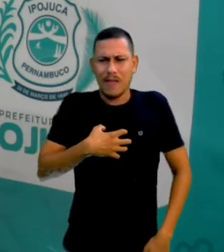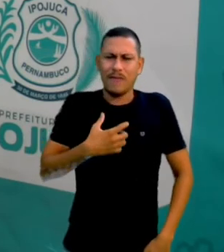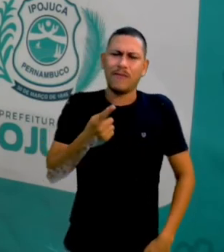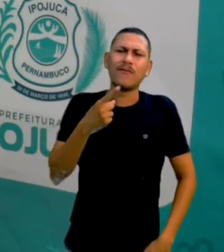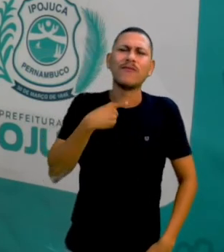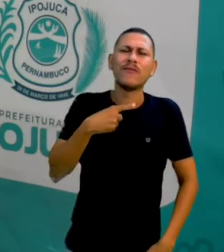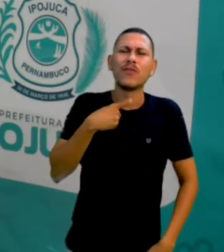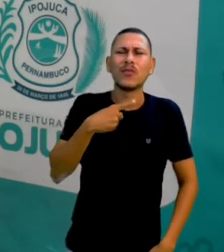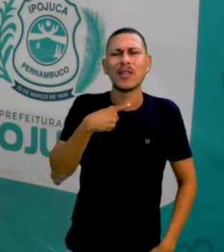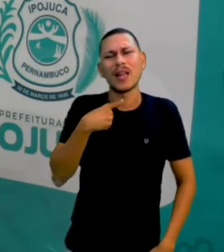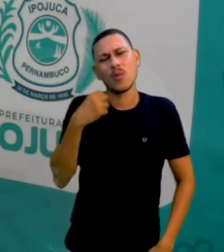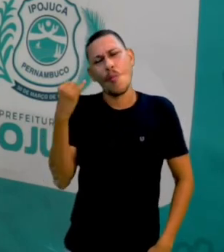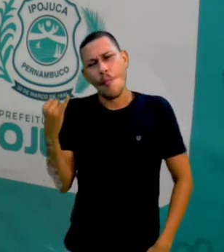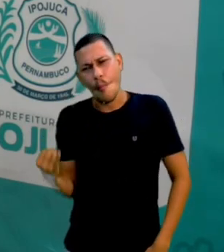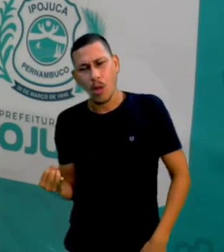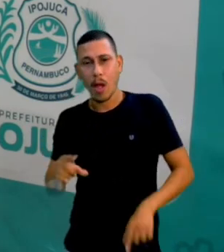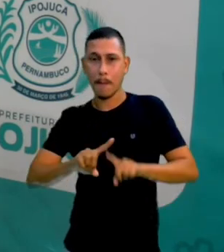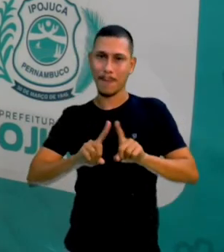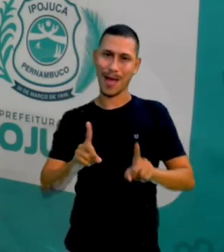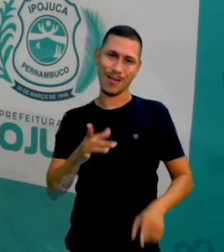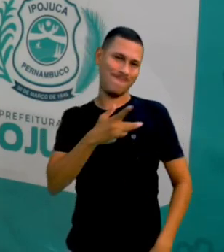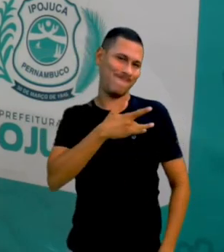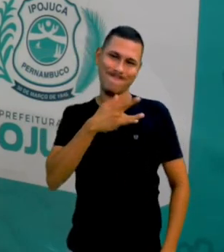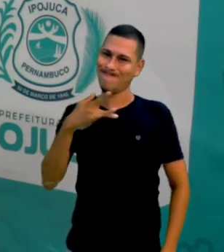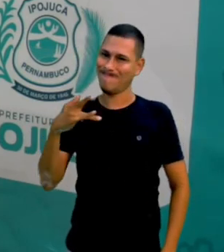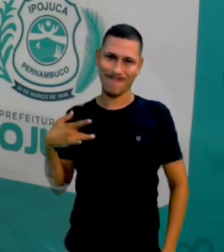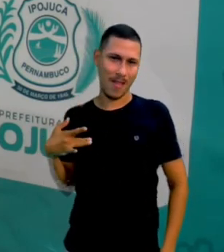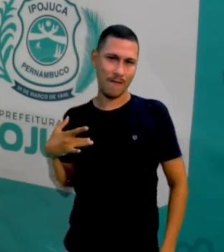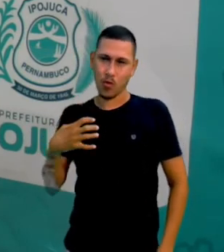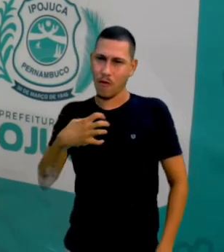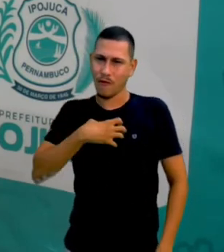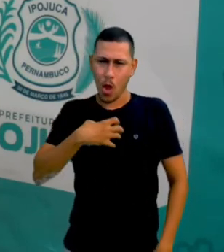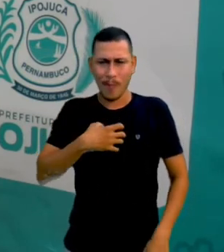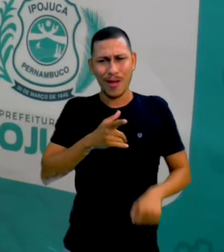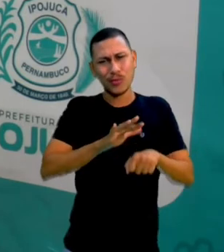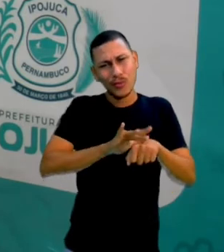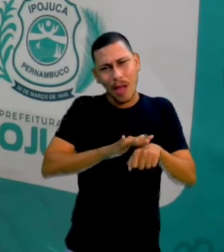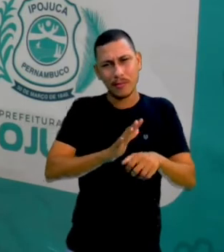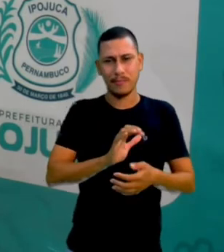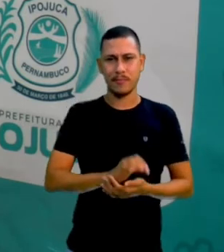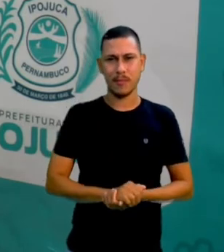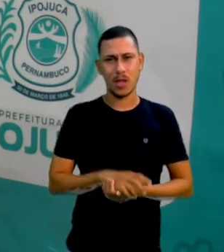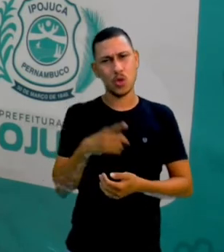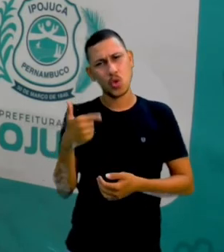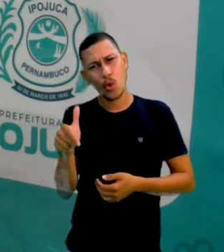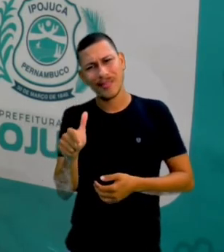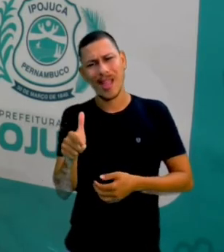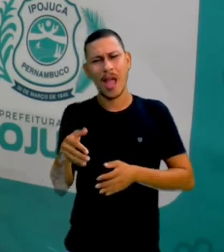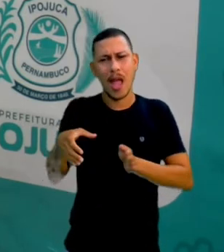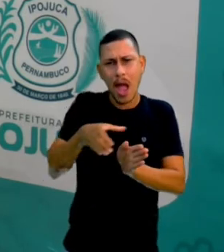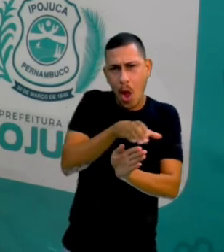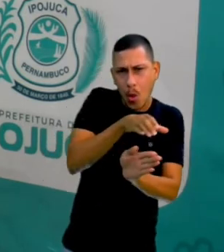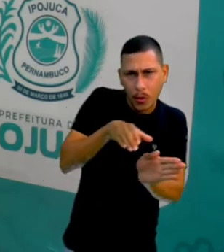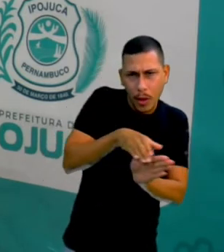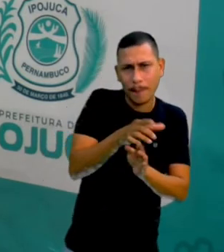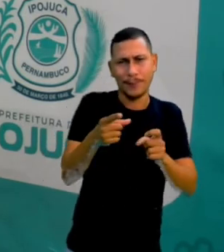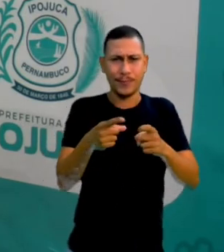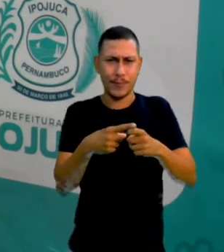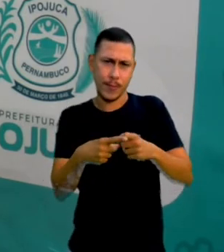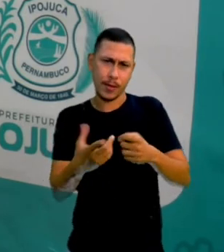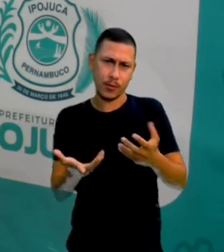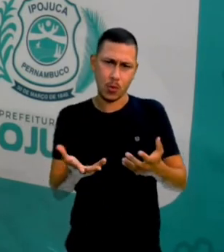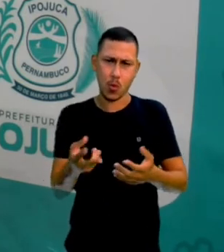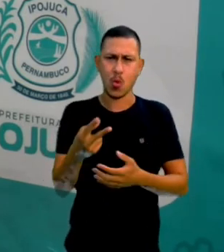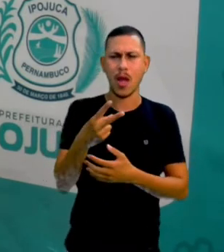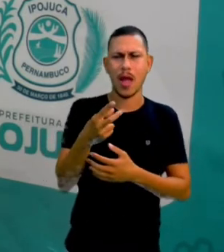e de emagrecer de forma compulsiva, de emagrecer sem a devida orientação, sem o devido